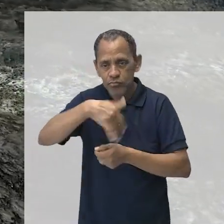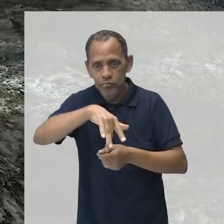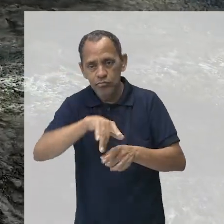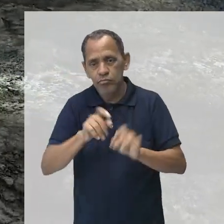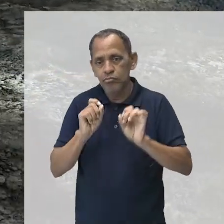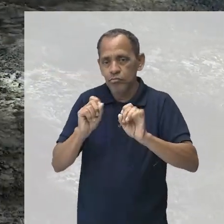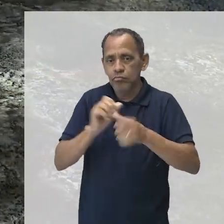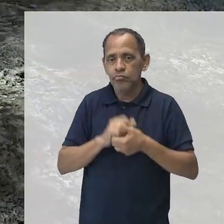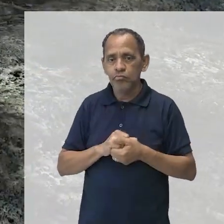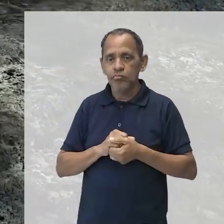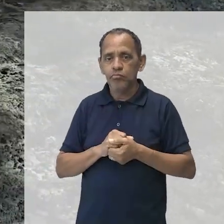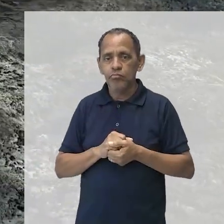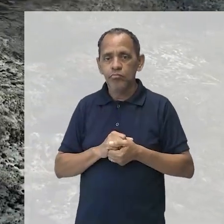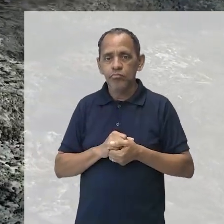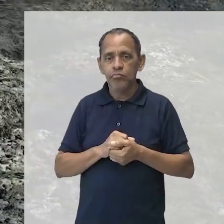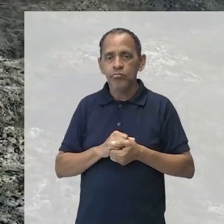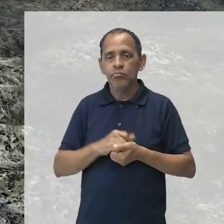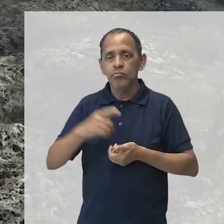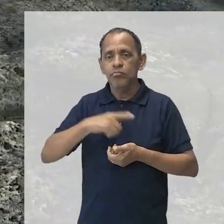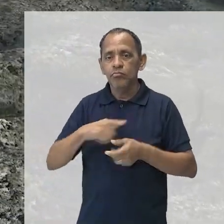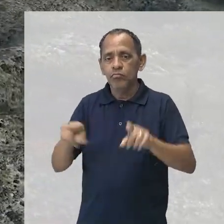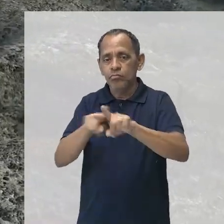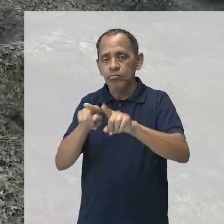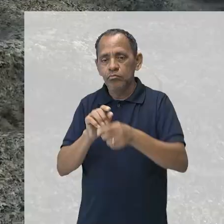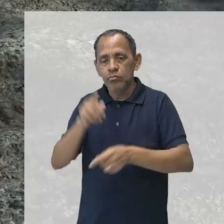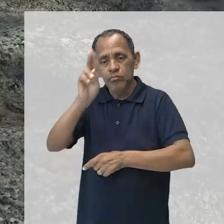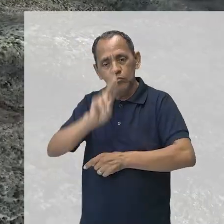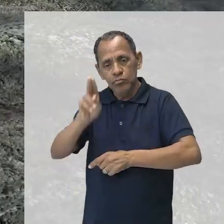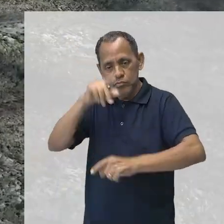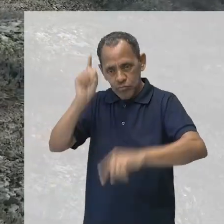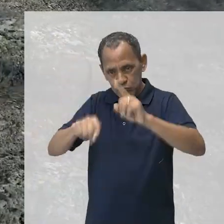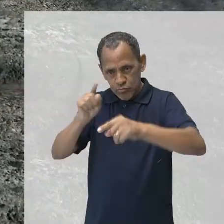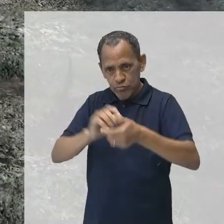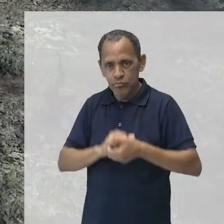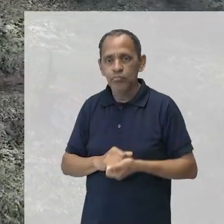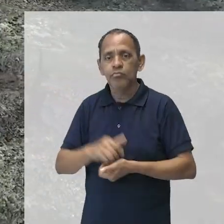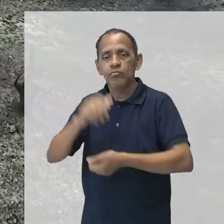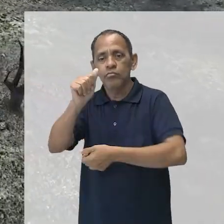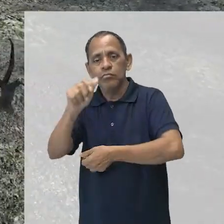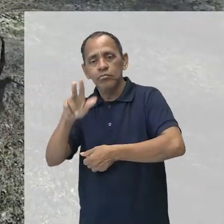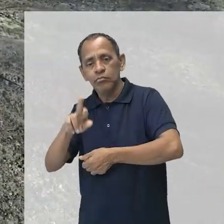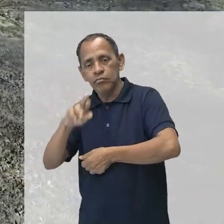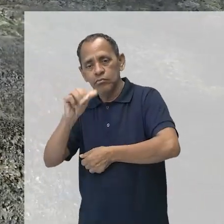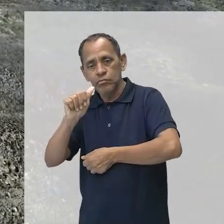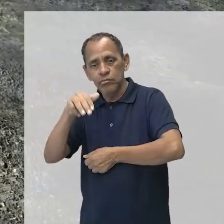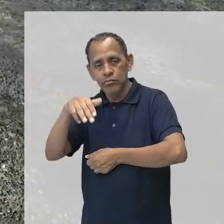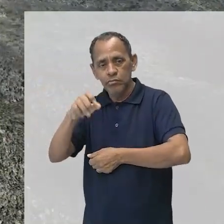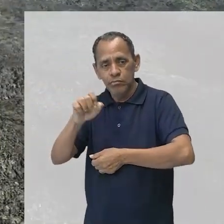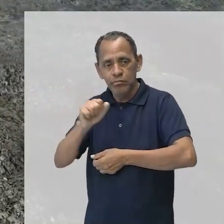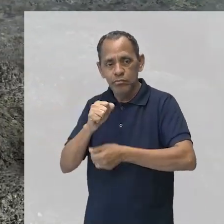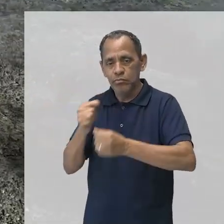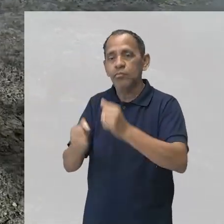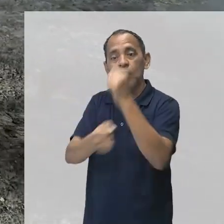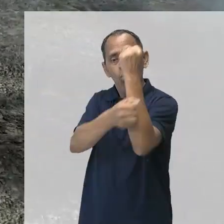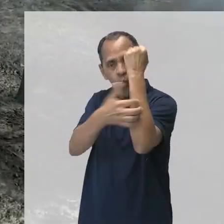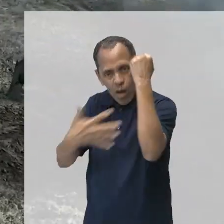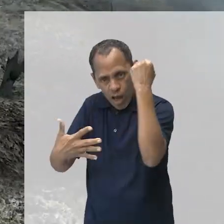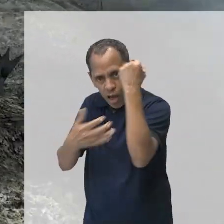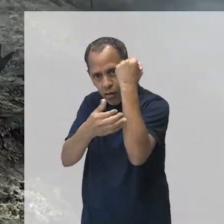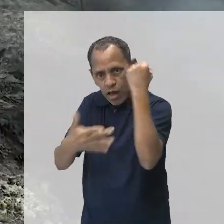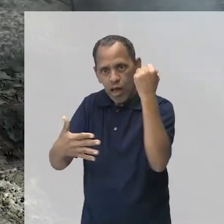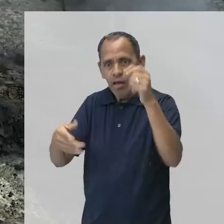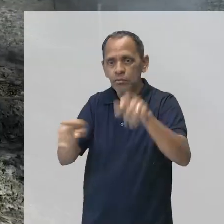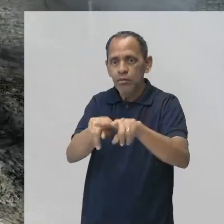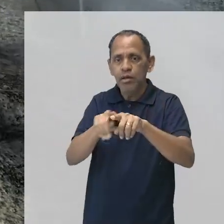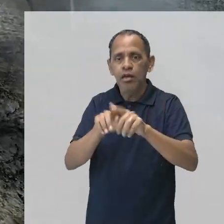Então, havia também o uso de arame farpado, que foi montado em frente às trincheiras para